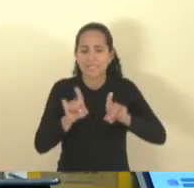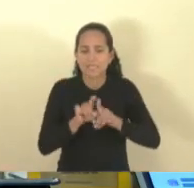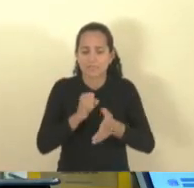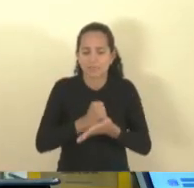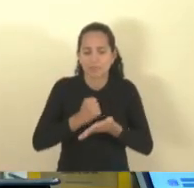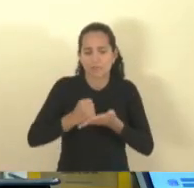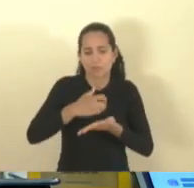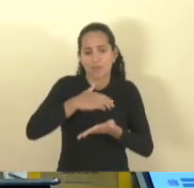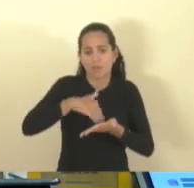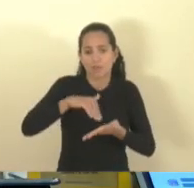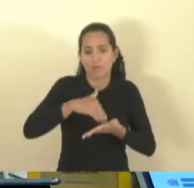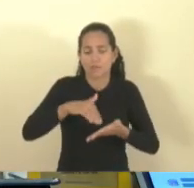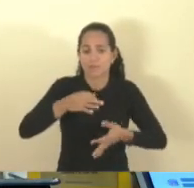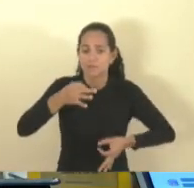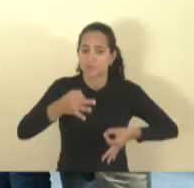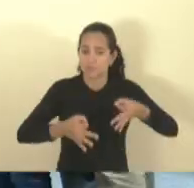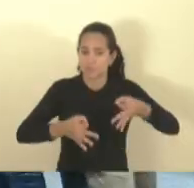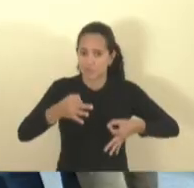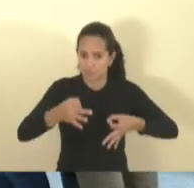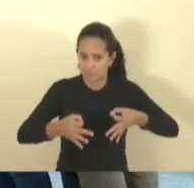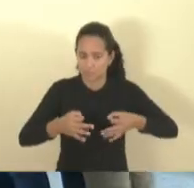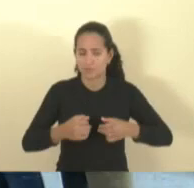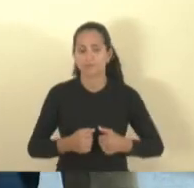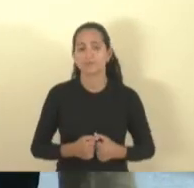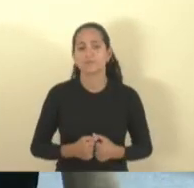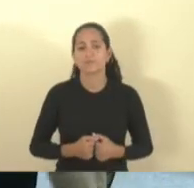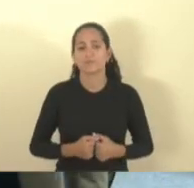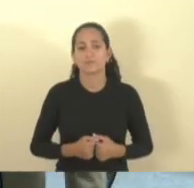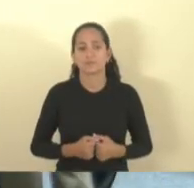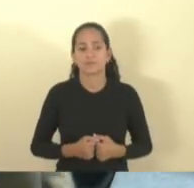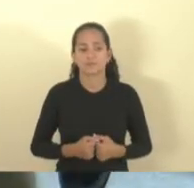contratos da Secretaria da Justiça.